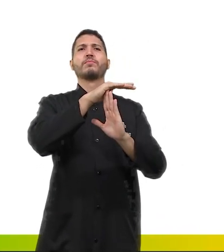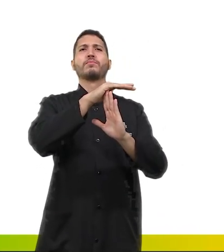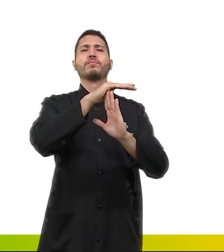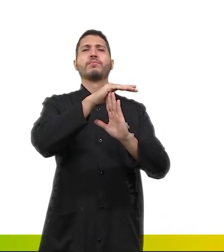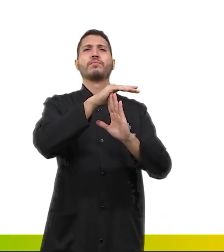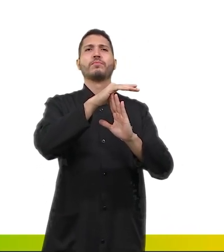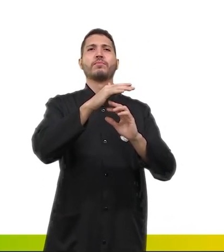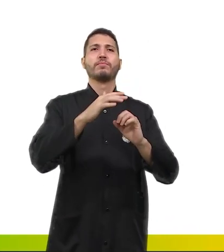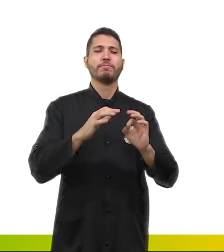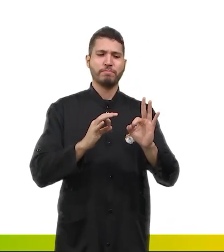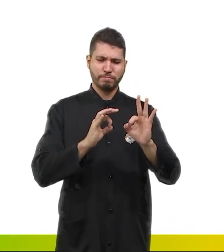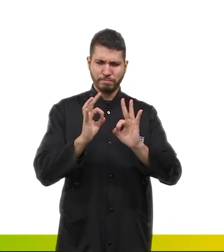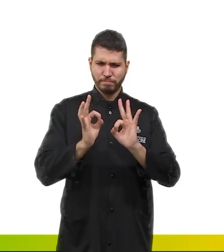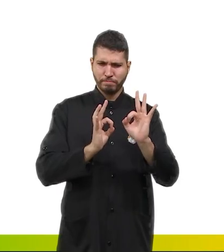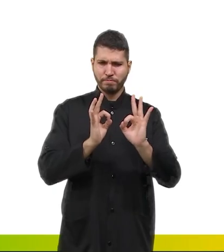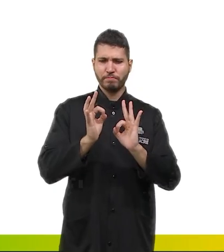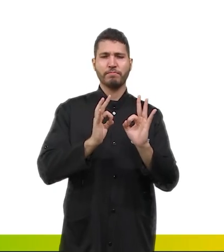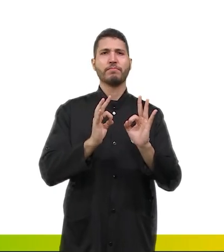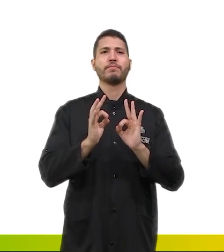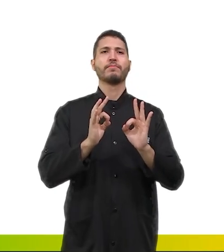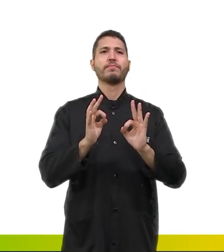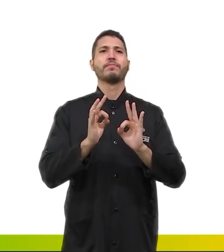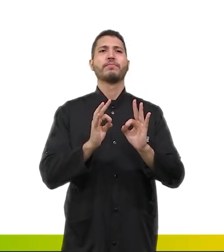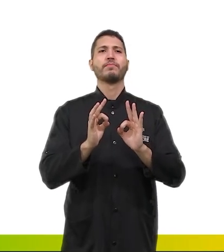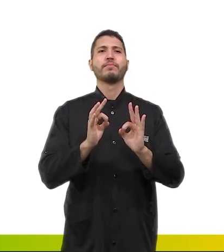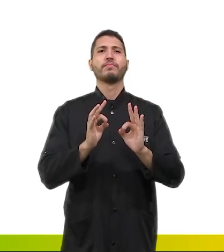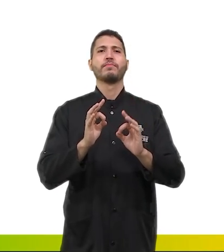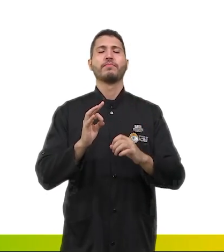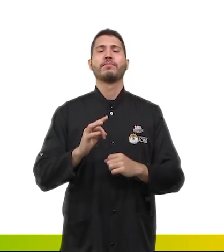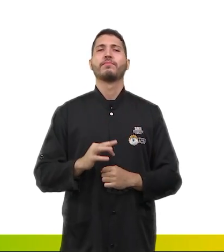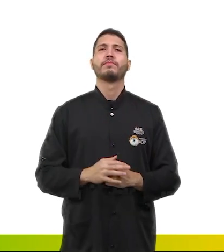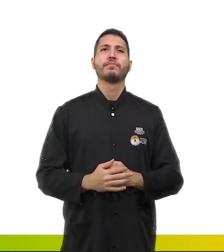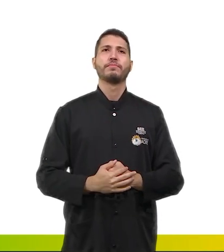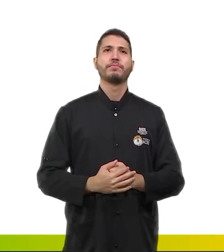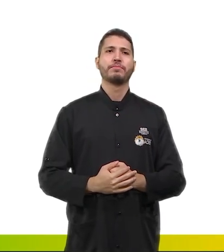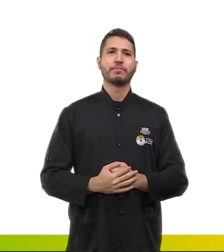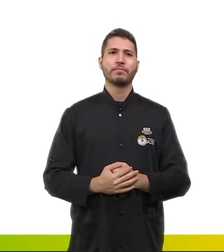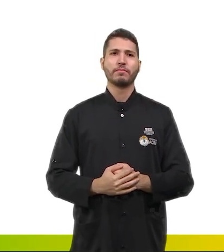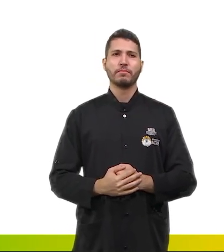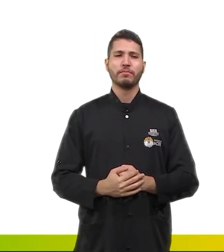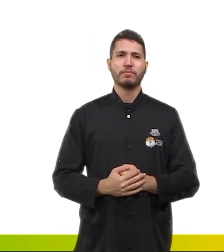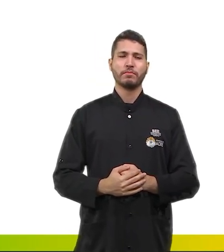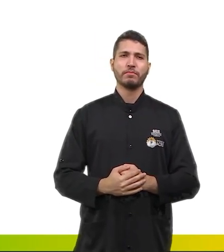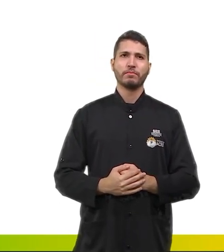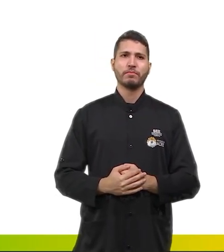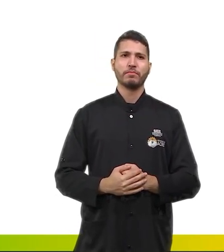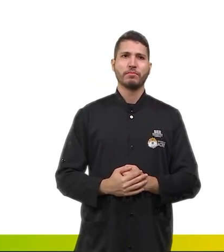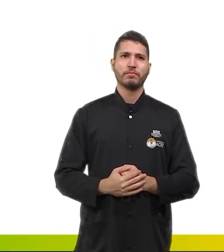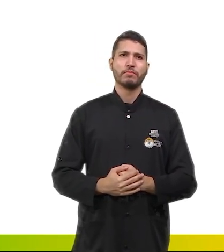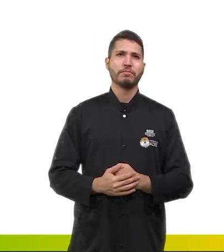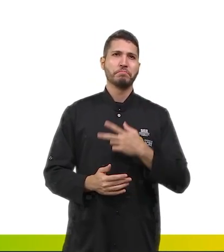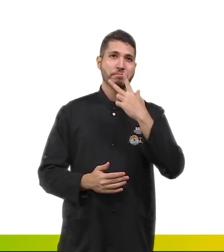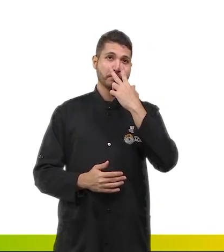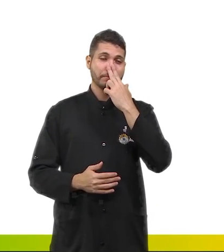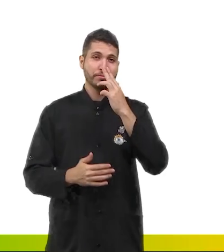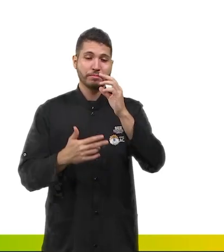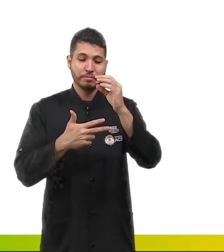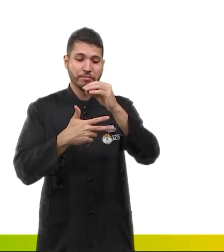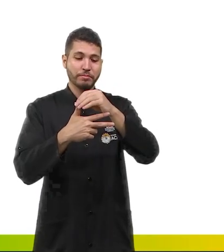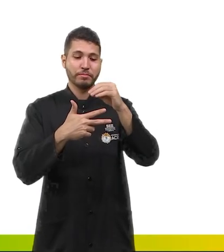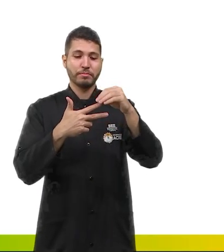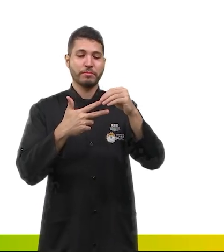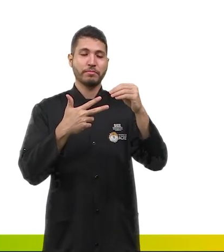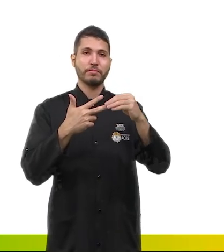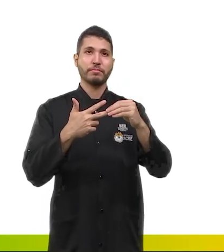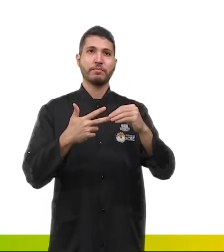harmonia, pode ser chamada de... Professor, pelo amor de Deus, tá parecendo questão de Enem, falou um monte de coisa, eu não